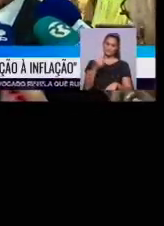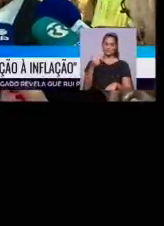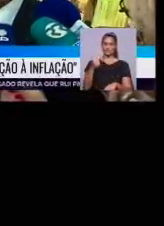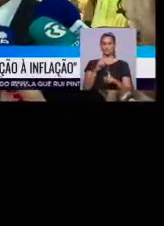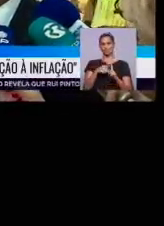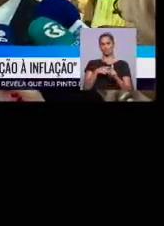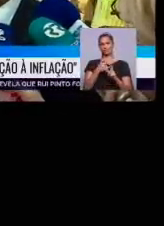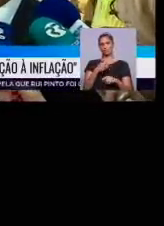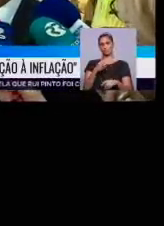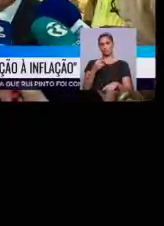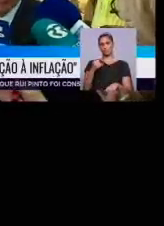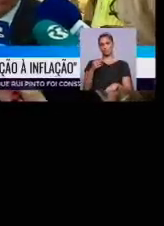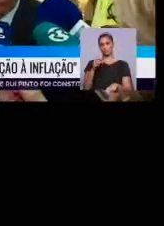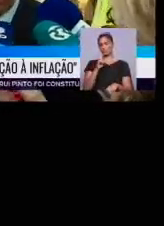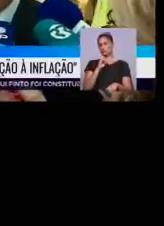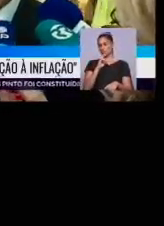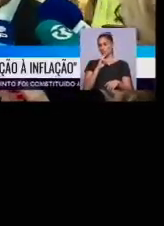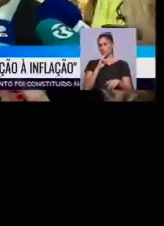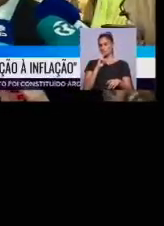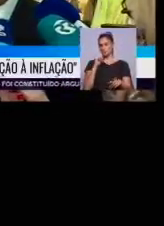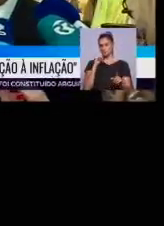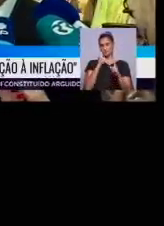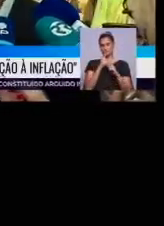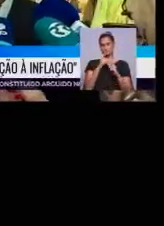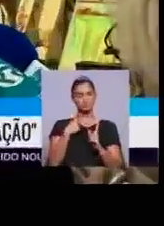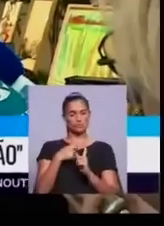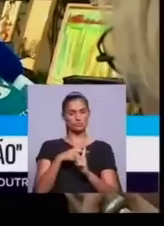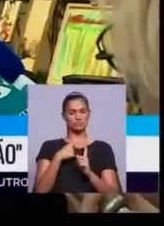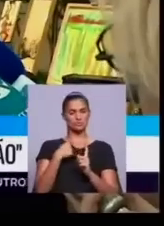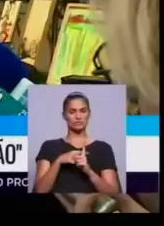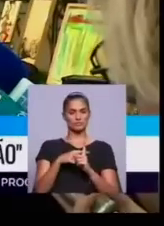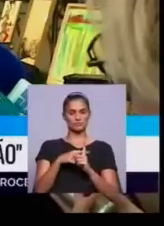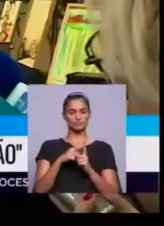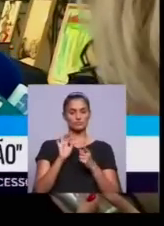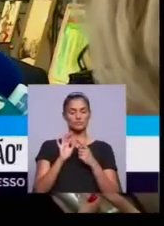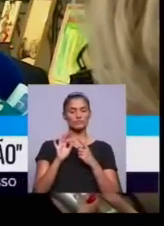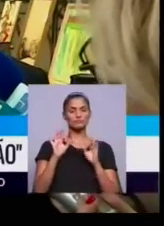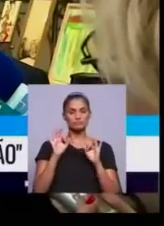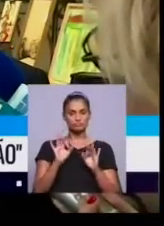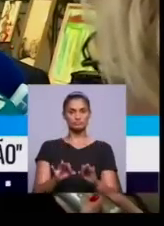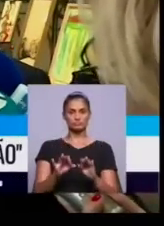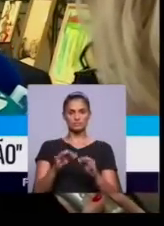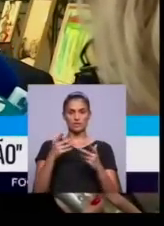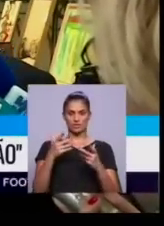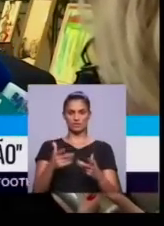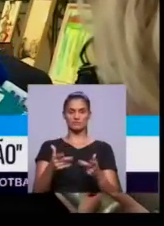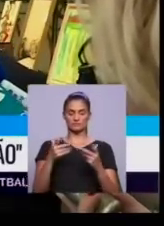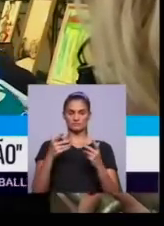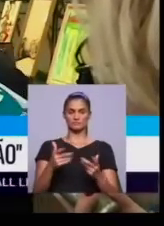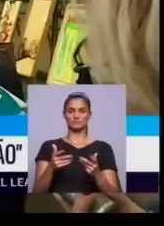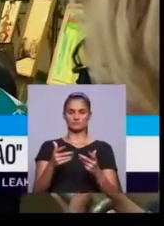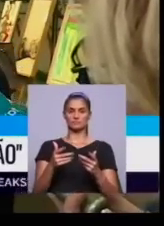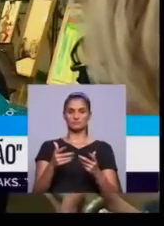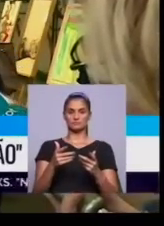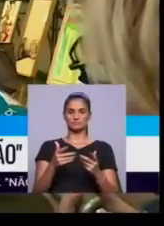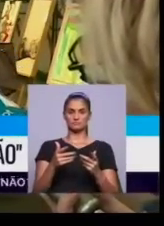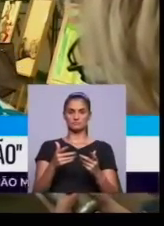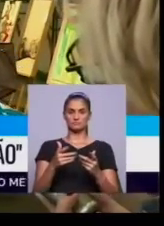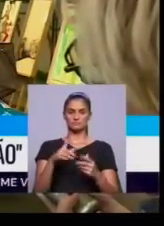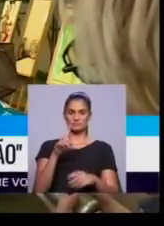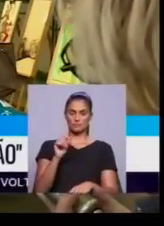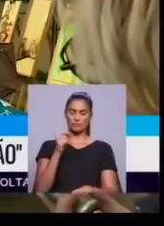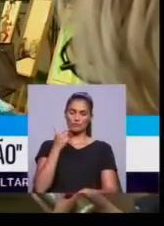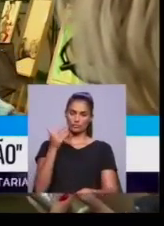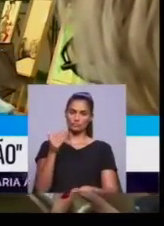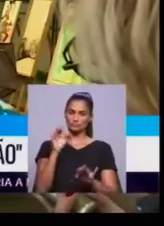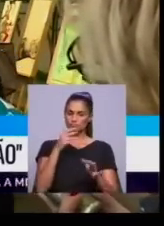corres bons propósitos é muito concreto no imediato é bem intencionado no